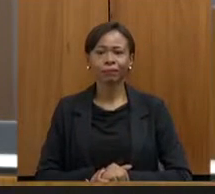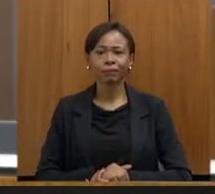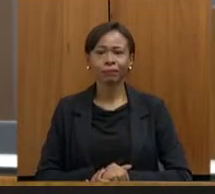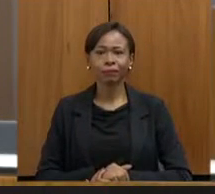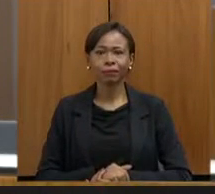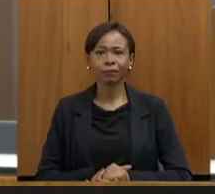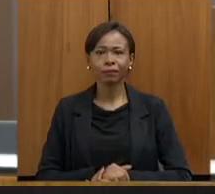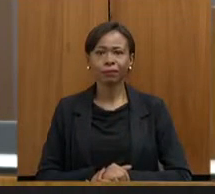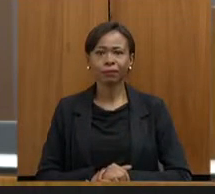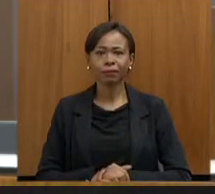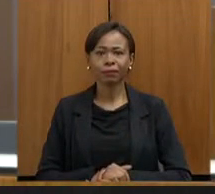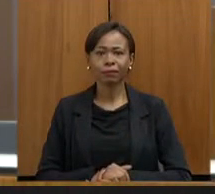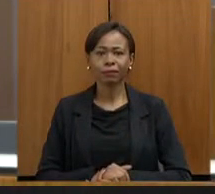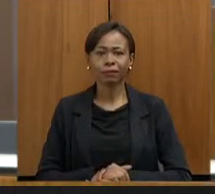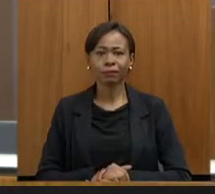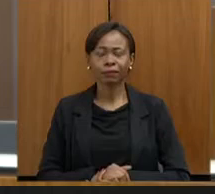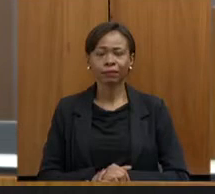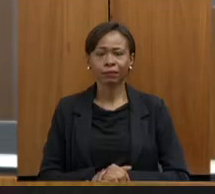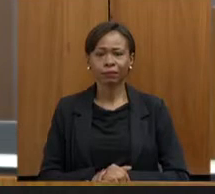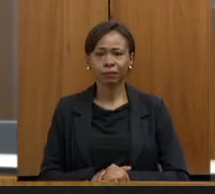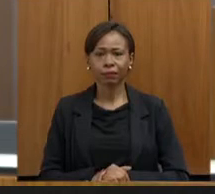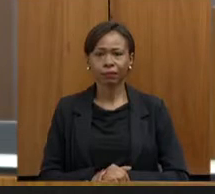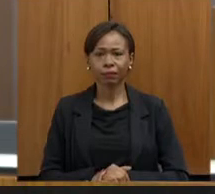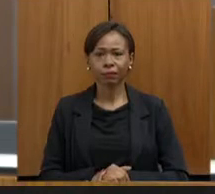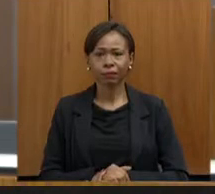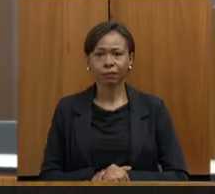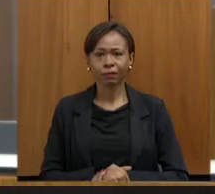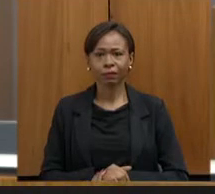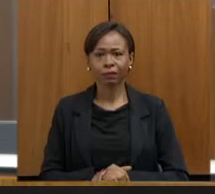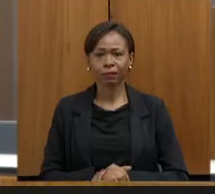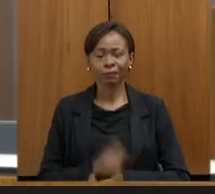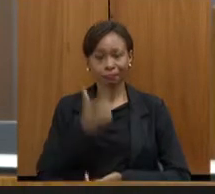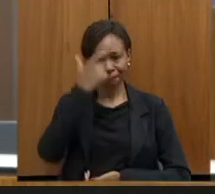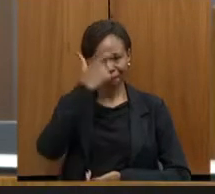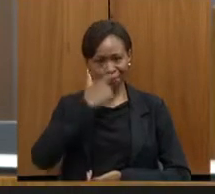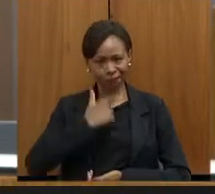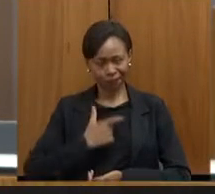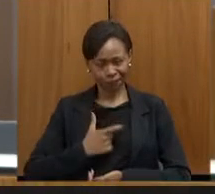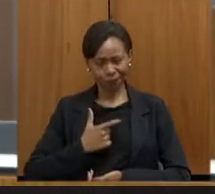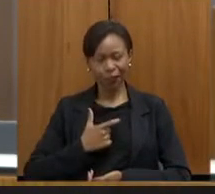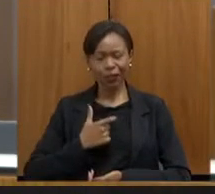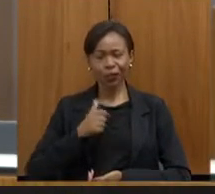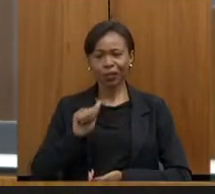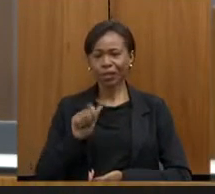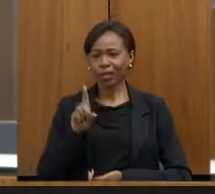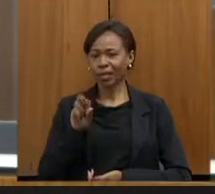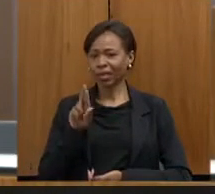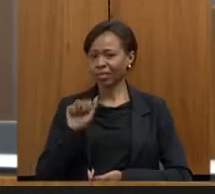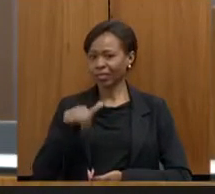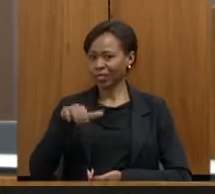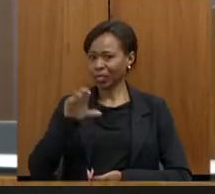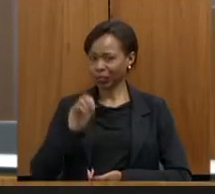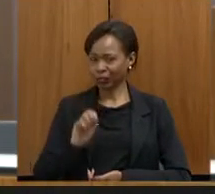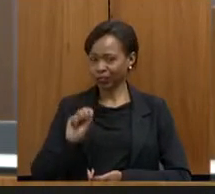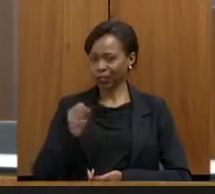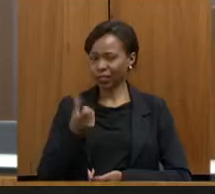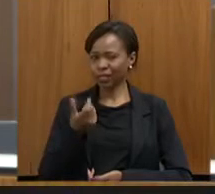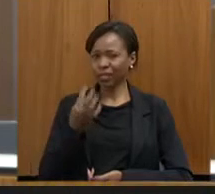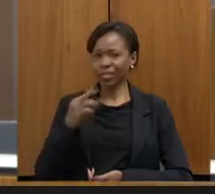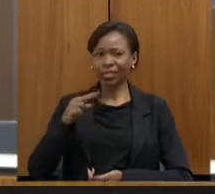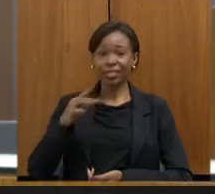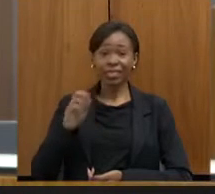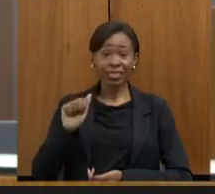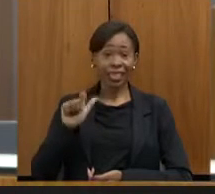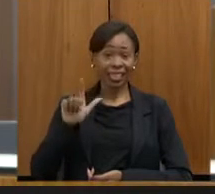Bom, eu, deixa eu me apresentar, meu nome é Adriano Stanley, eu sou